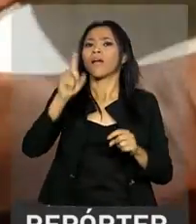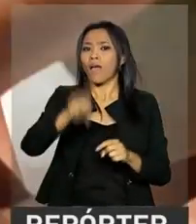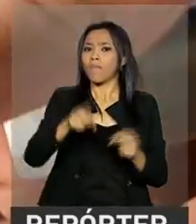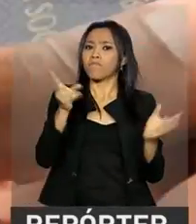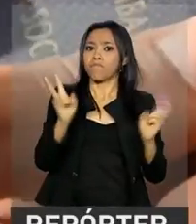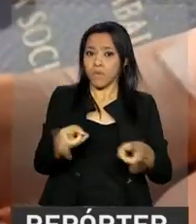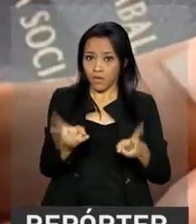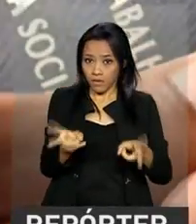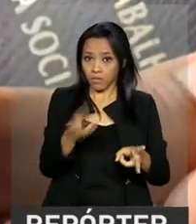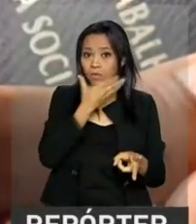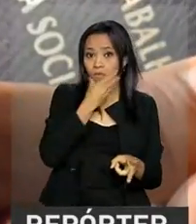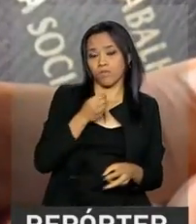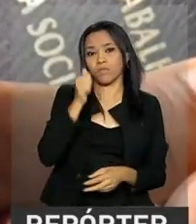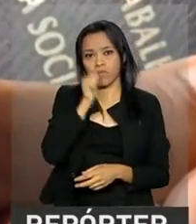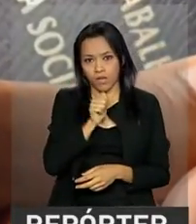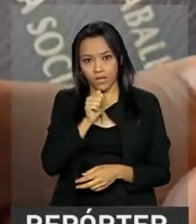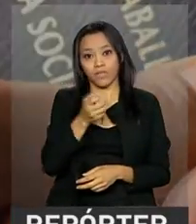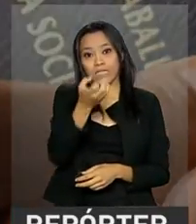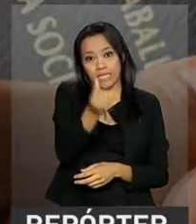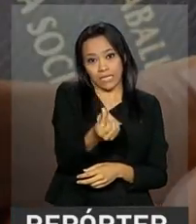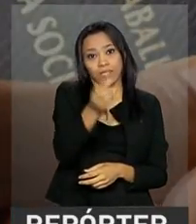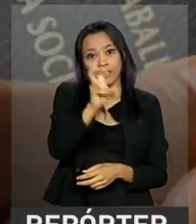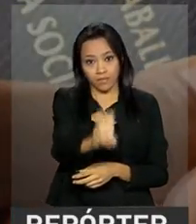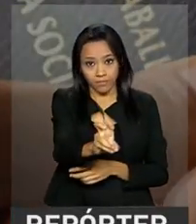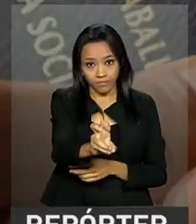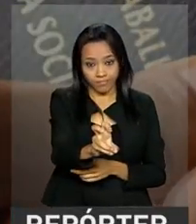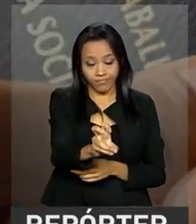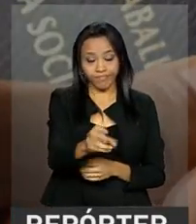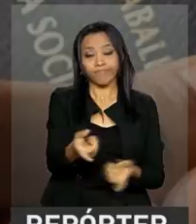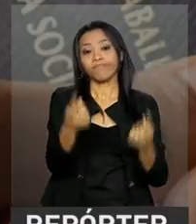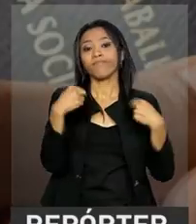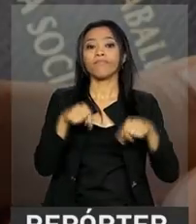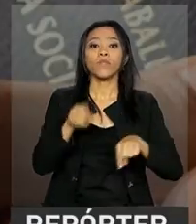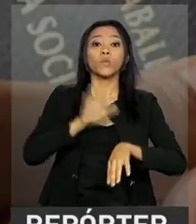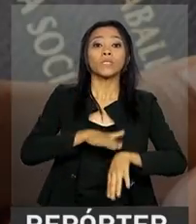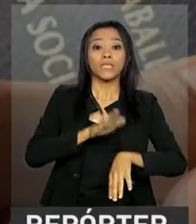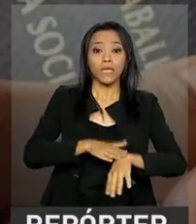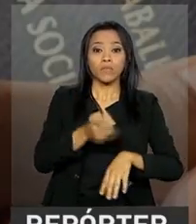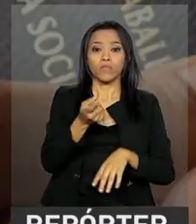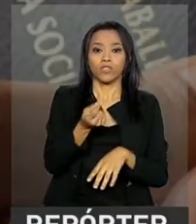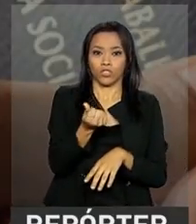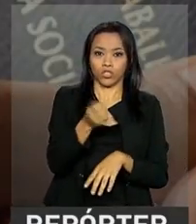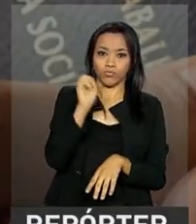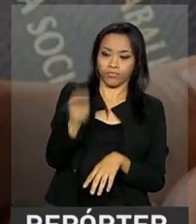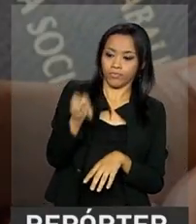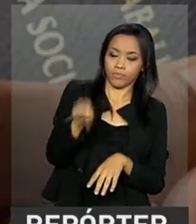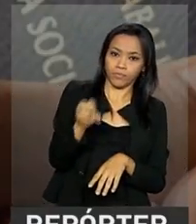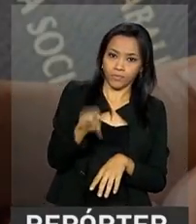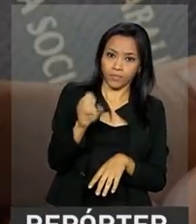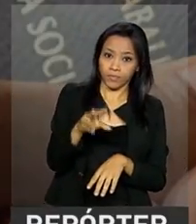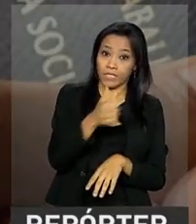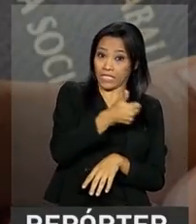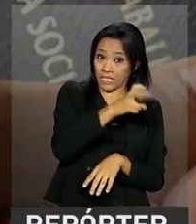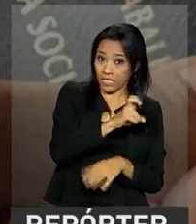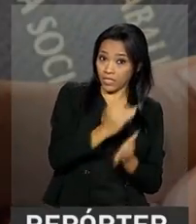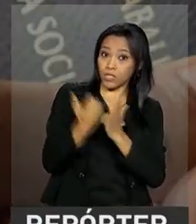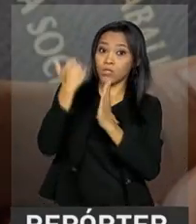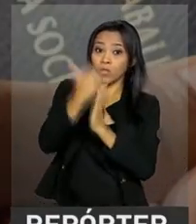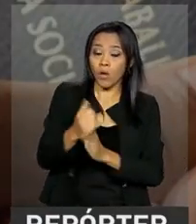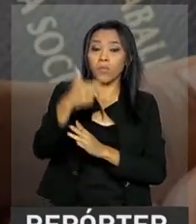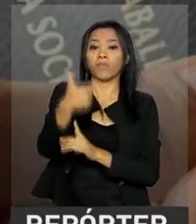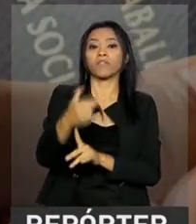mesma para homens e mulheres 65 anos o tempo mínimo de contribuição passa de 15 para